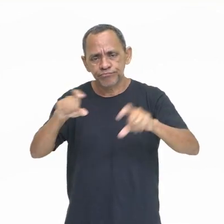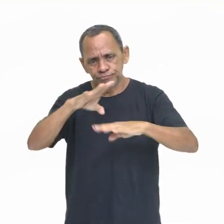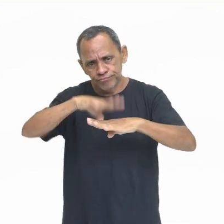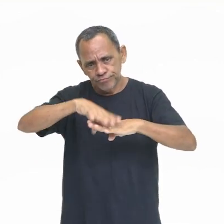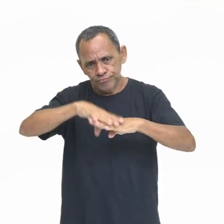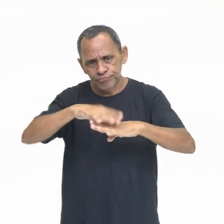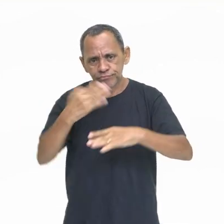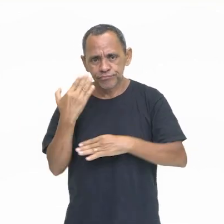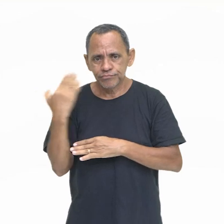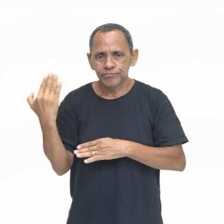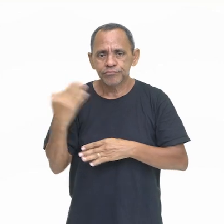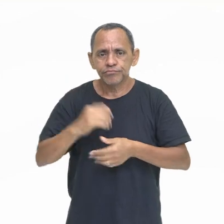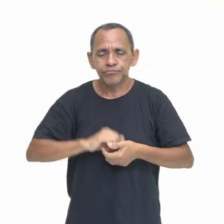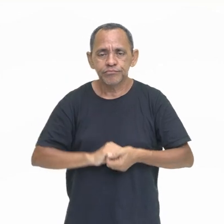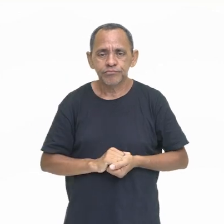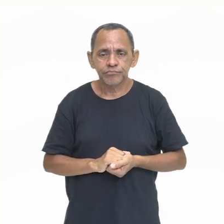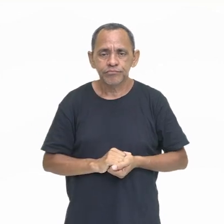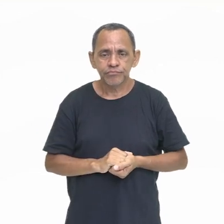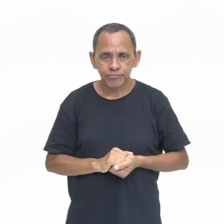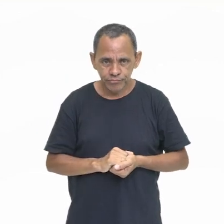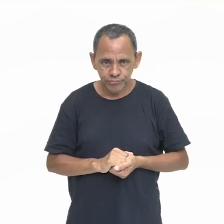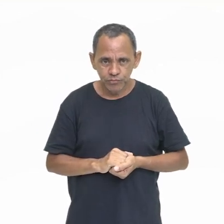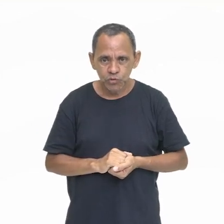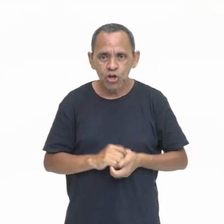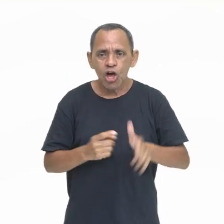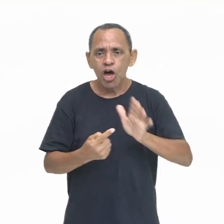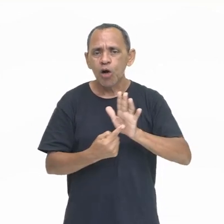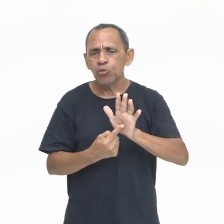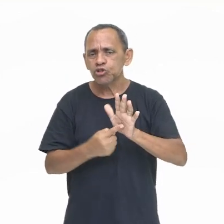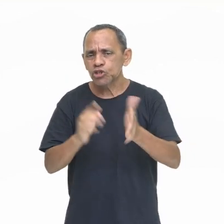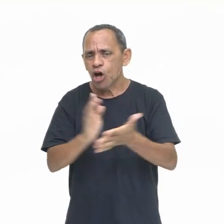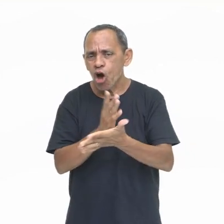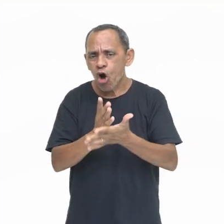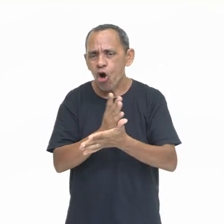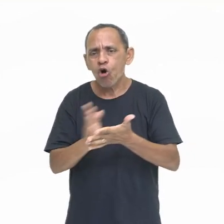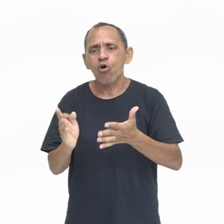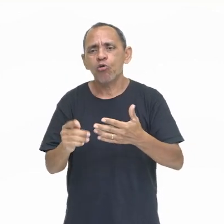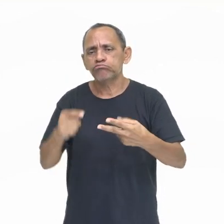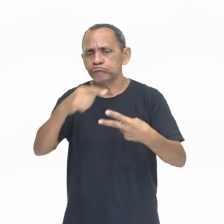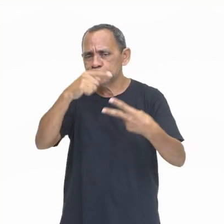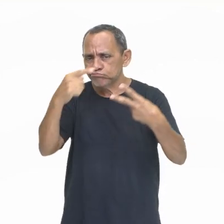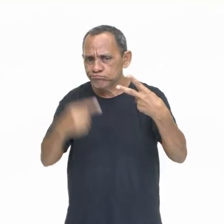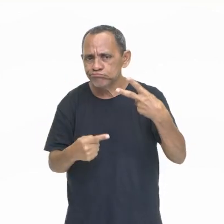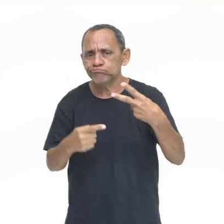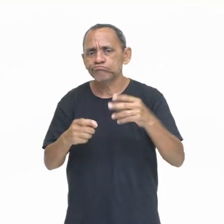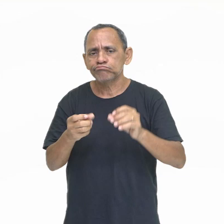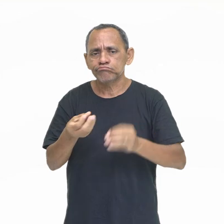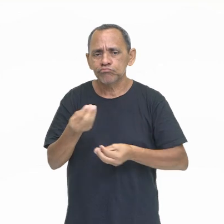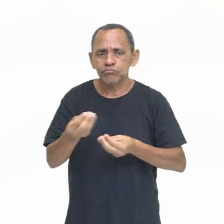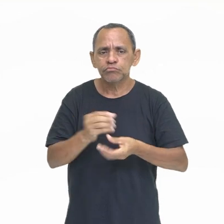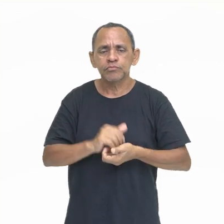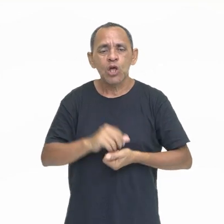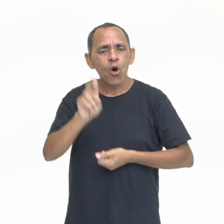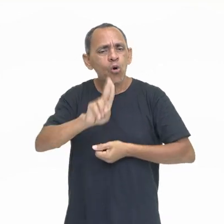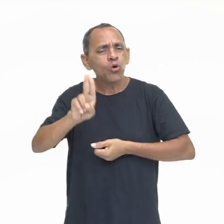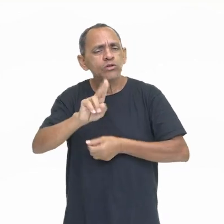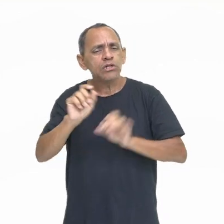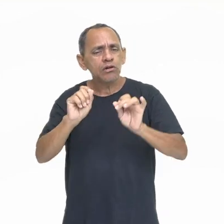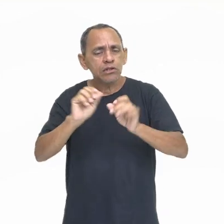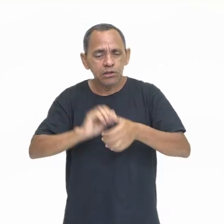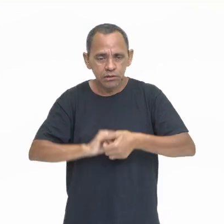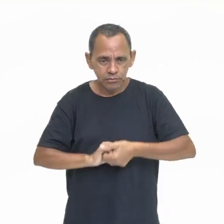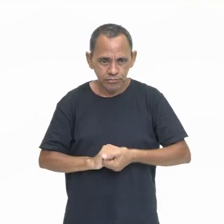expressões matemáticas. E aí temos aqui na tela as expressões matemáticas que para utilizarmos.